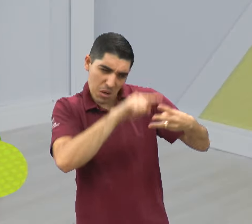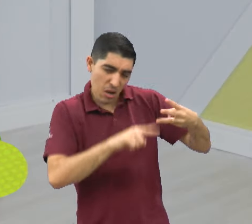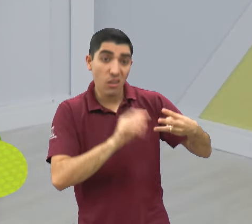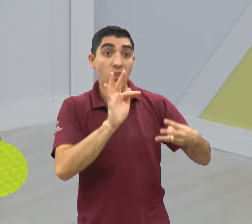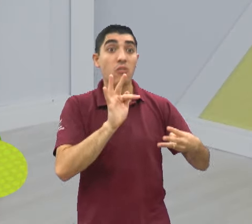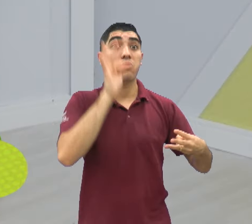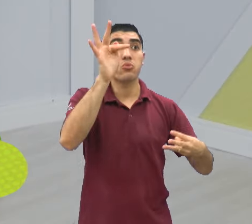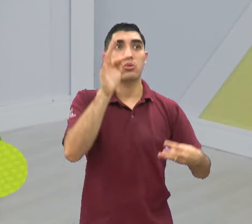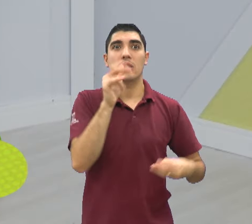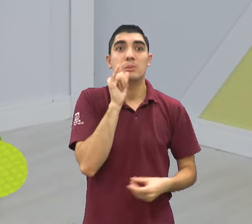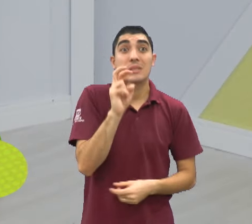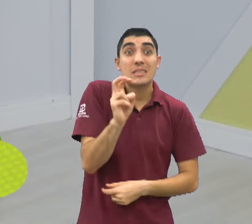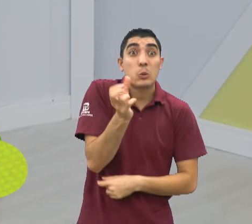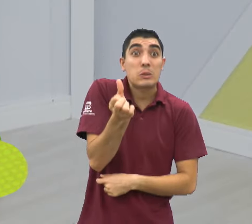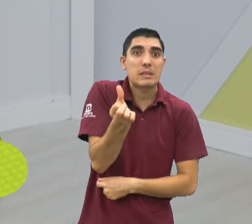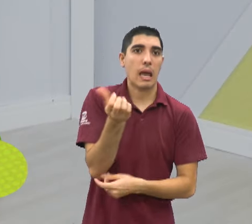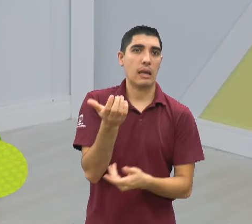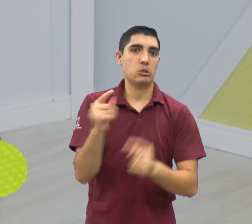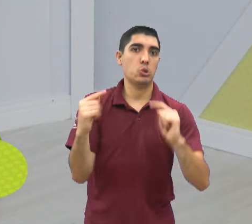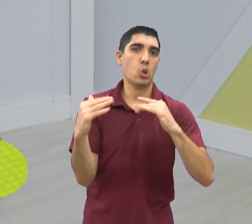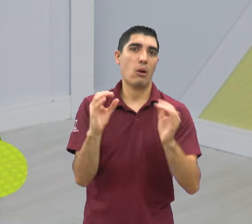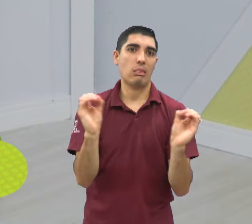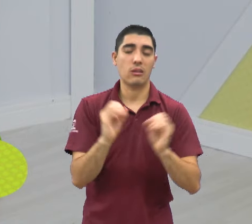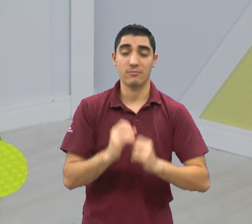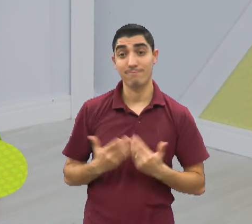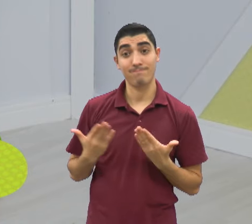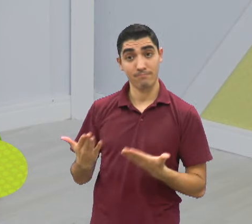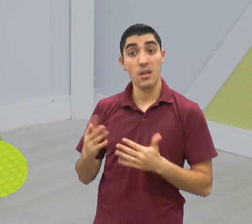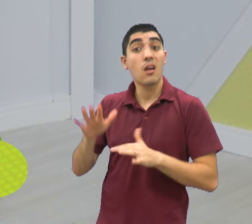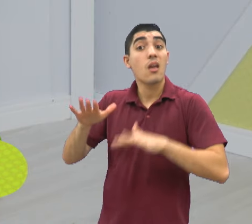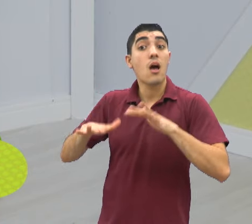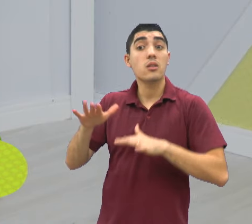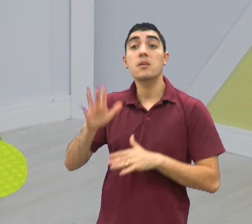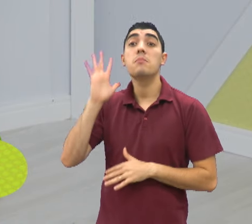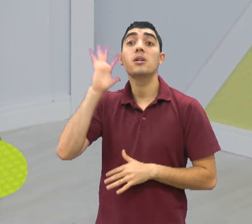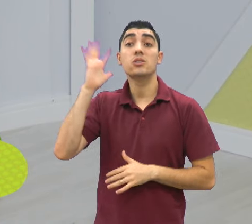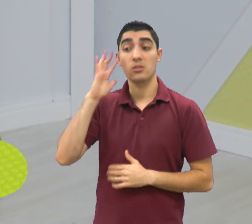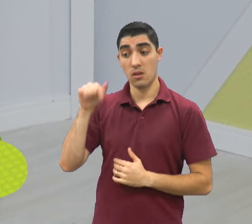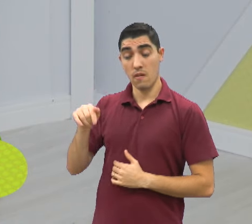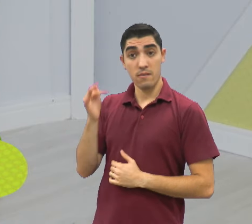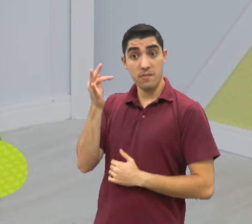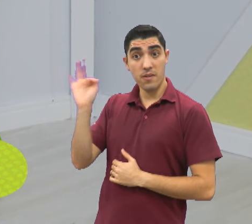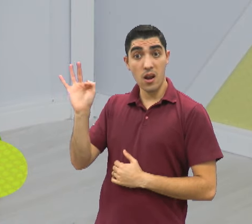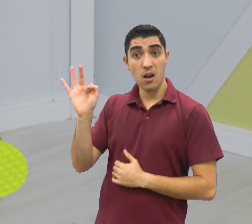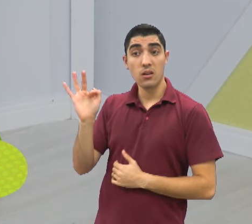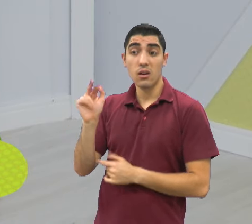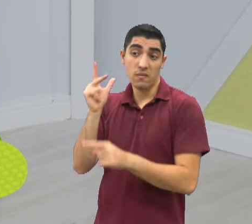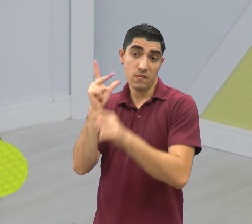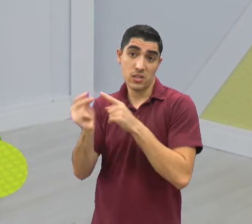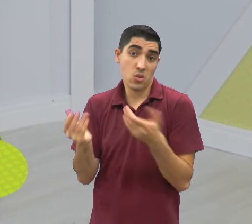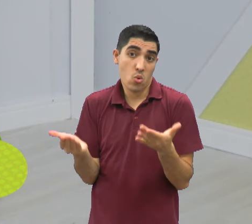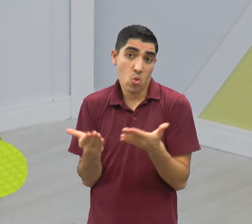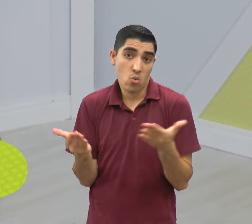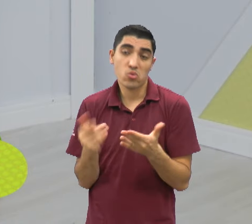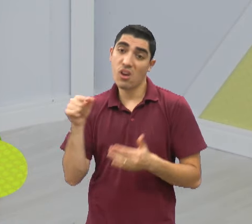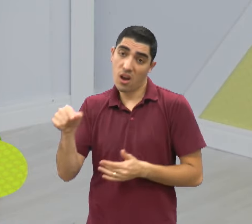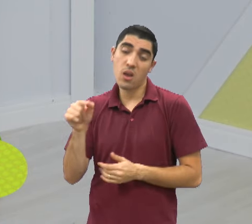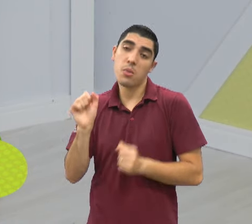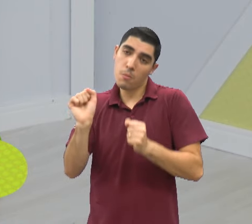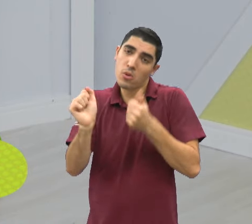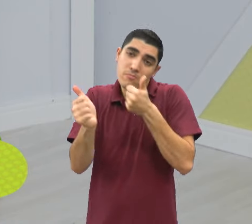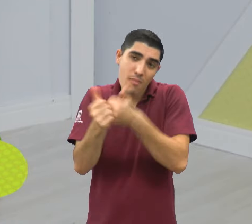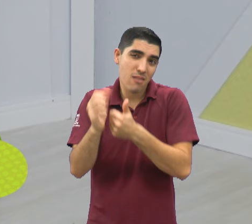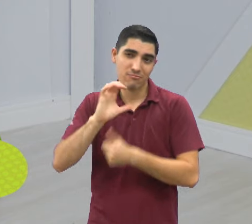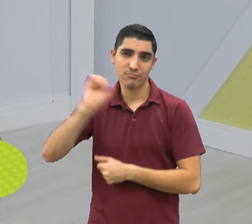primeiro jogo da série ainda, né? Precisa ver o que vai acontecer. Vai que Franca consegue a vitória aqui, aí já encaminha bem o seu título. Mas, enfim, em relação a